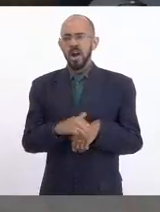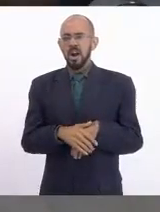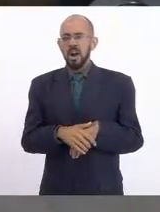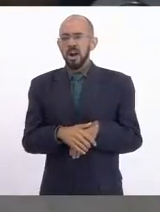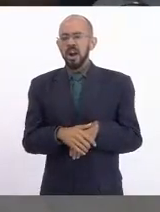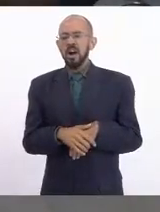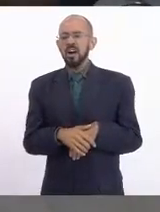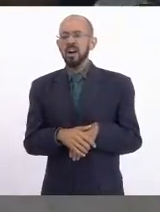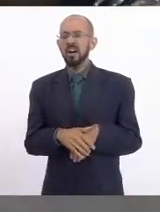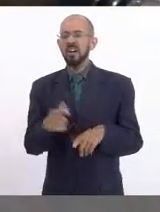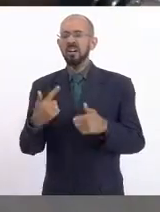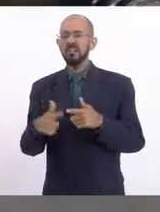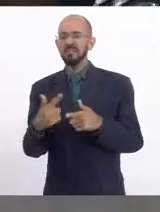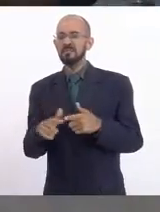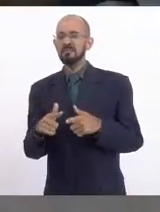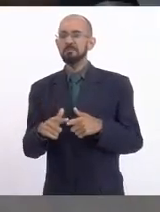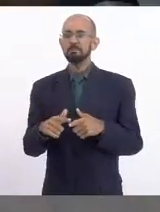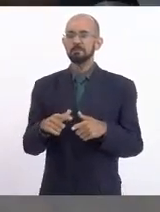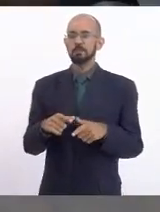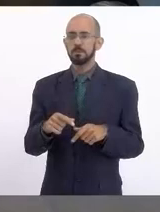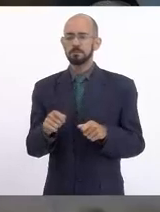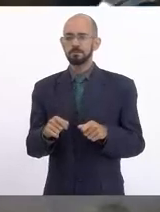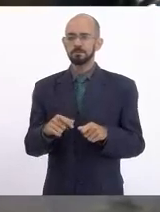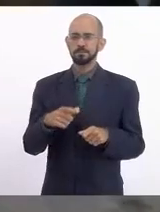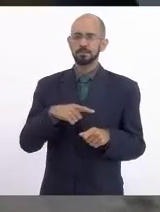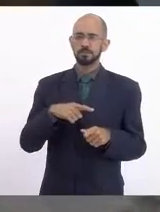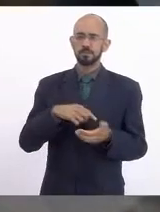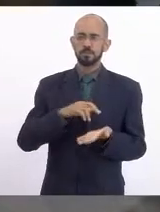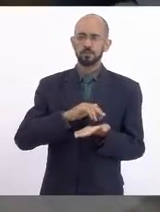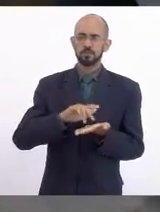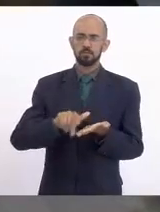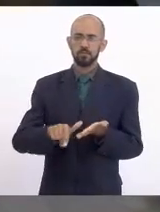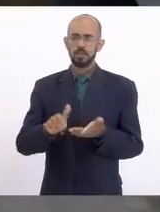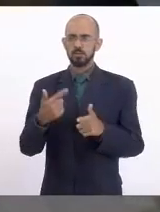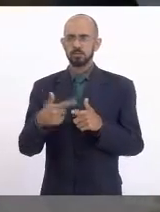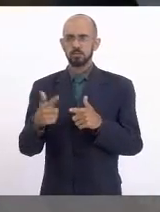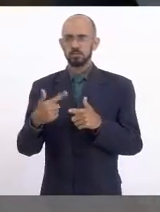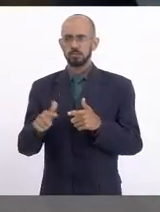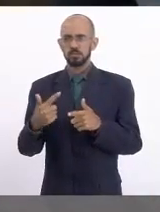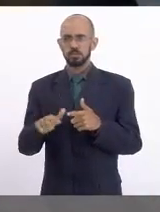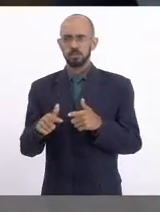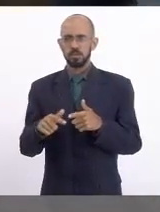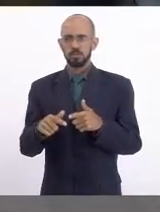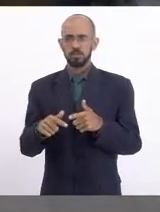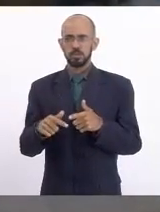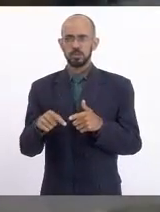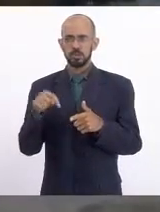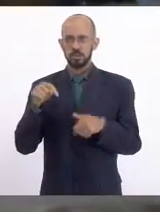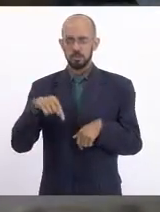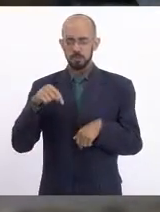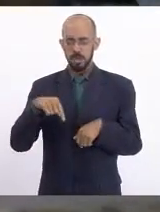é o rei a gente tem esbarrado com diversos problemas aqui embaixo problema tá bem aqui embaixo